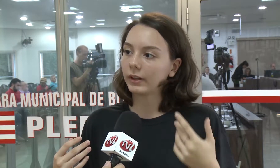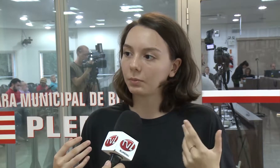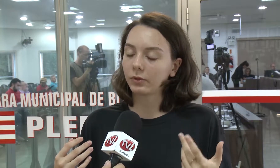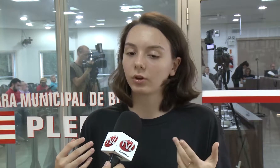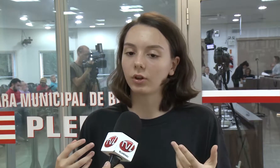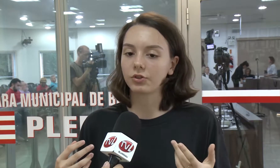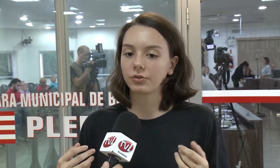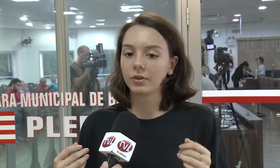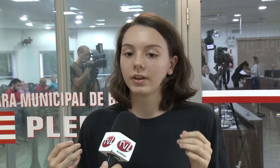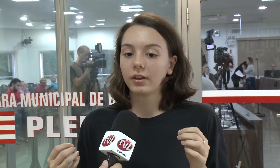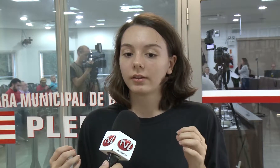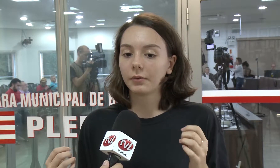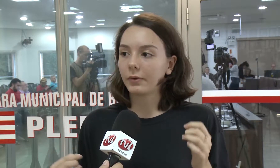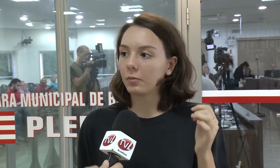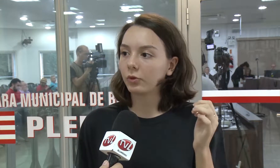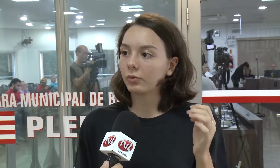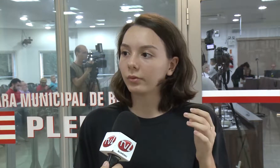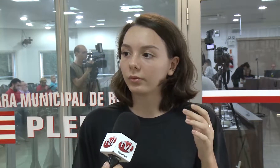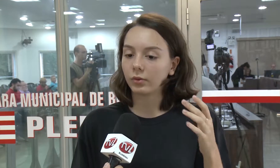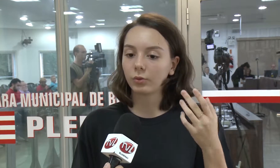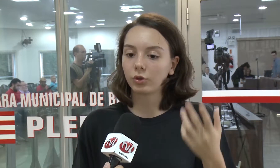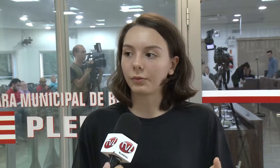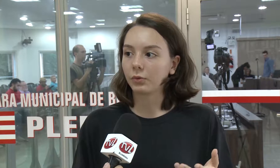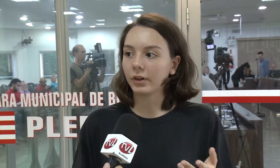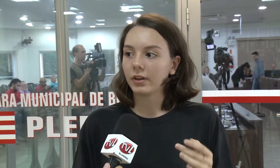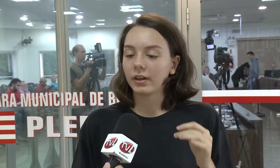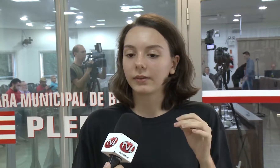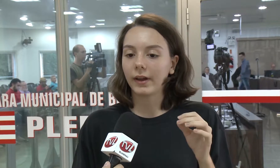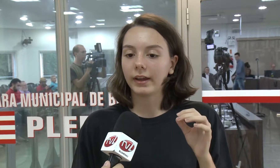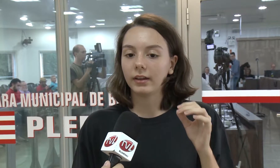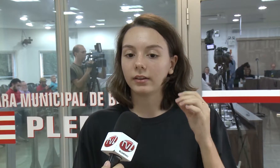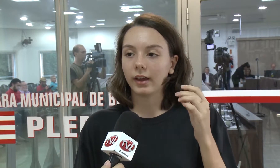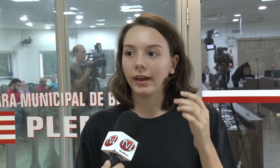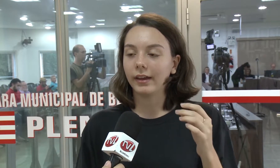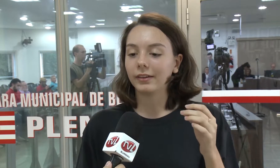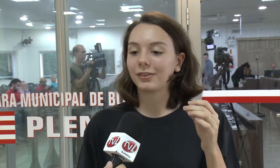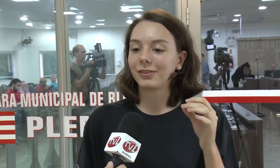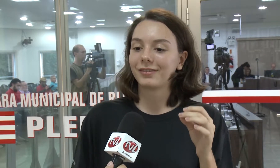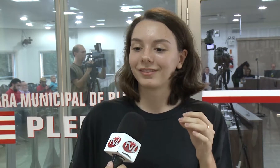não só afeta o psicológico. Desenvolvemos um software que vai